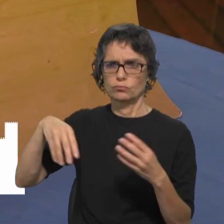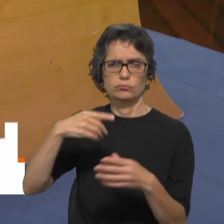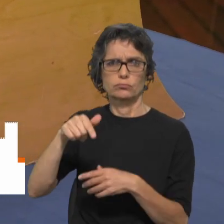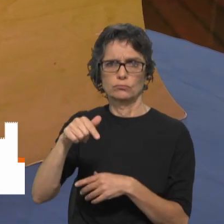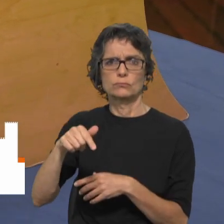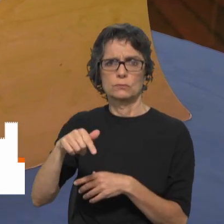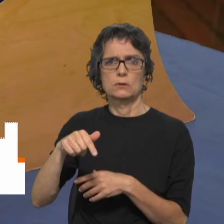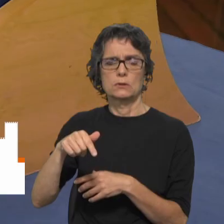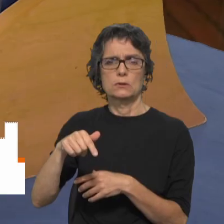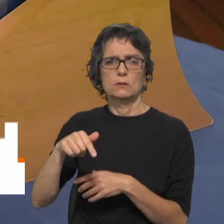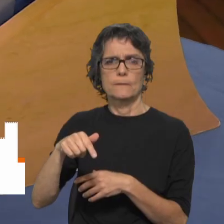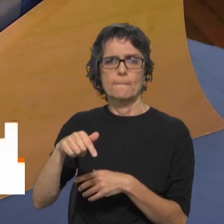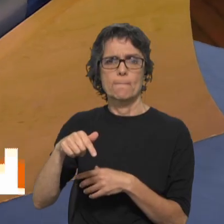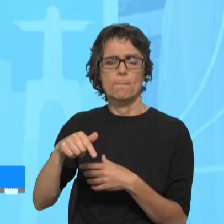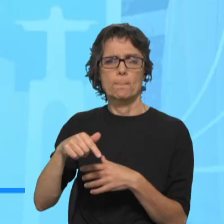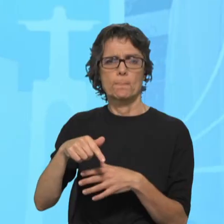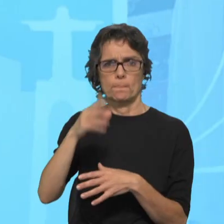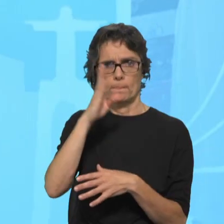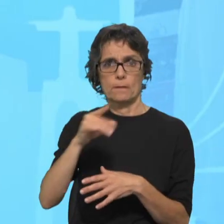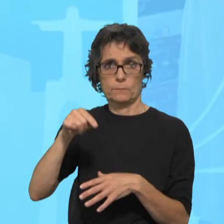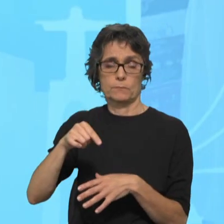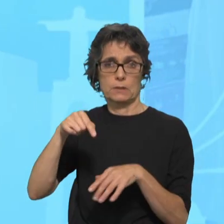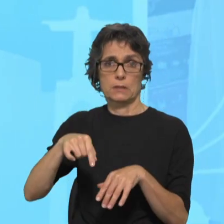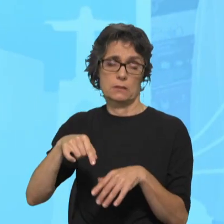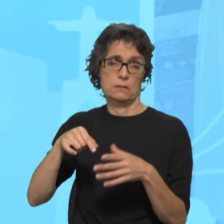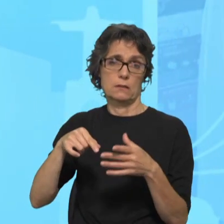sua instauração no nosso país.